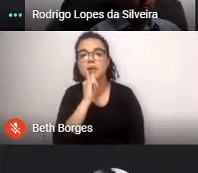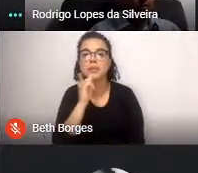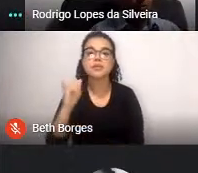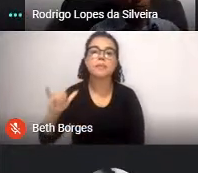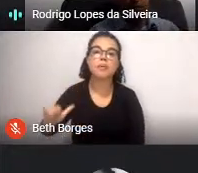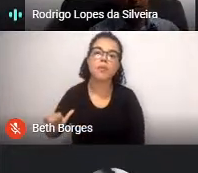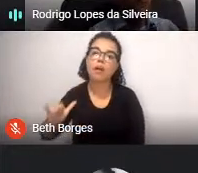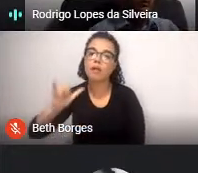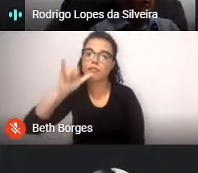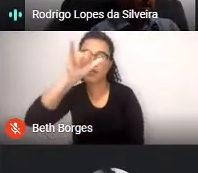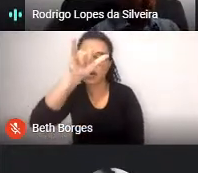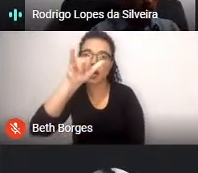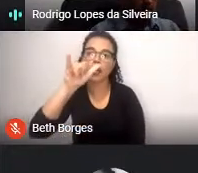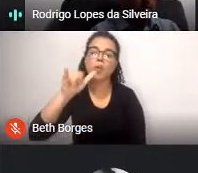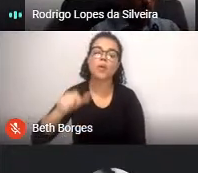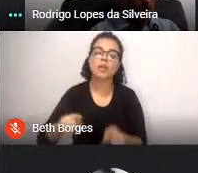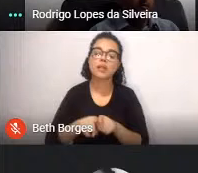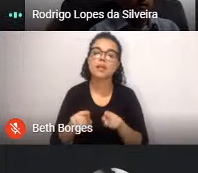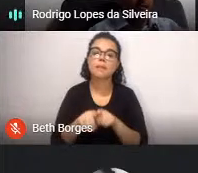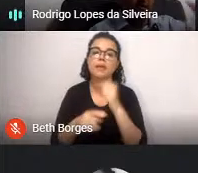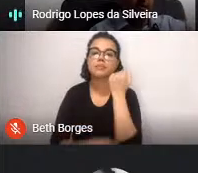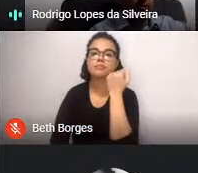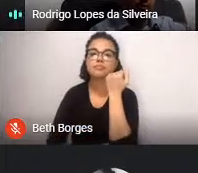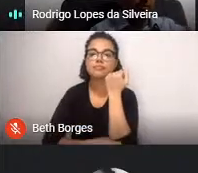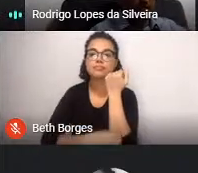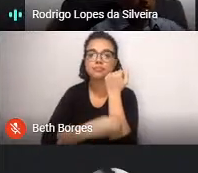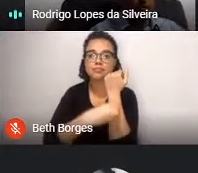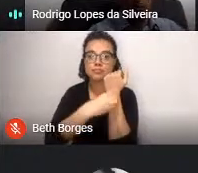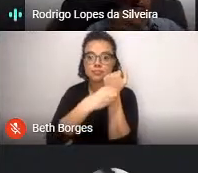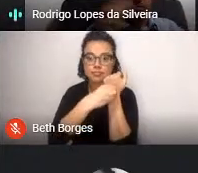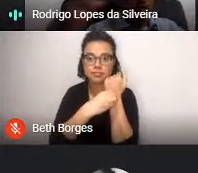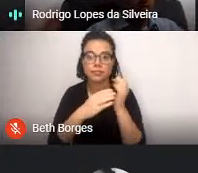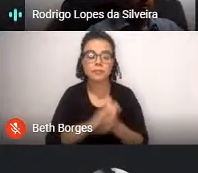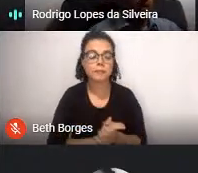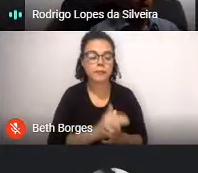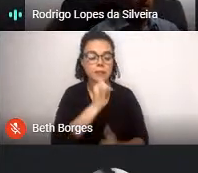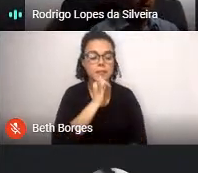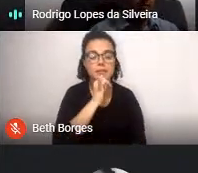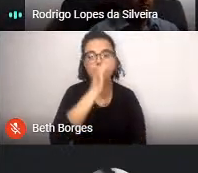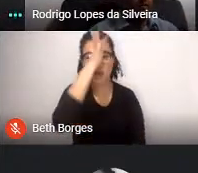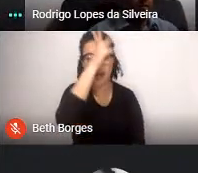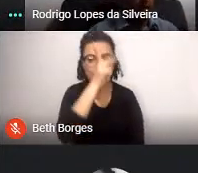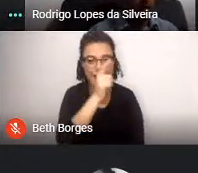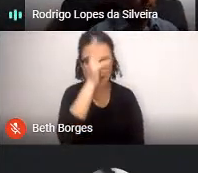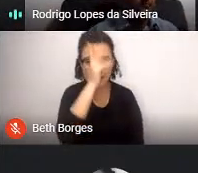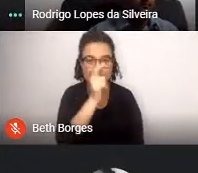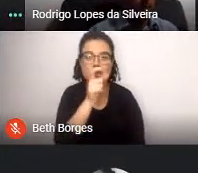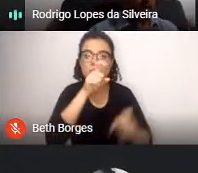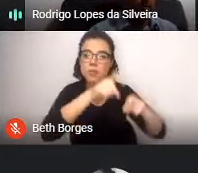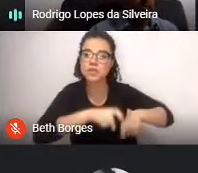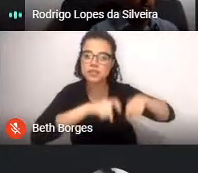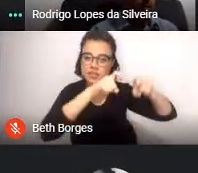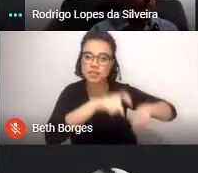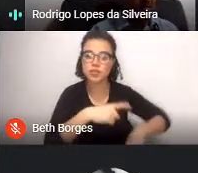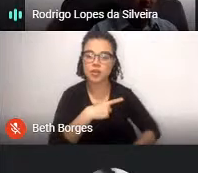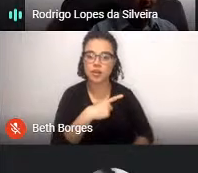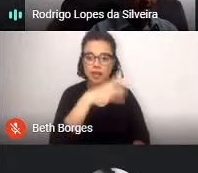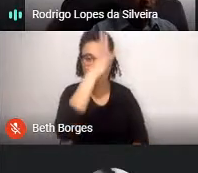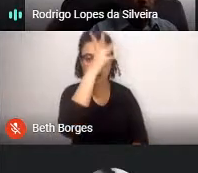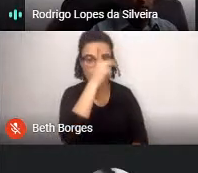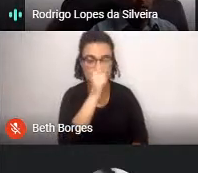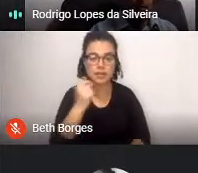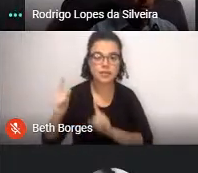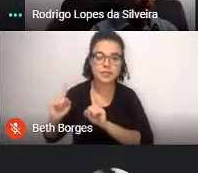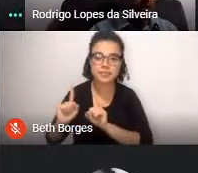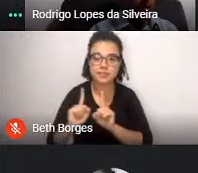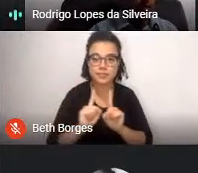elevador, como no caso até de uma galinha. E dá para a gente ir num sítio, em algum lugar que tem uma galinha, né? Para isso. Mas em